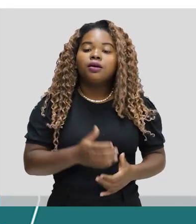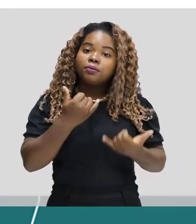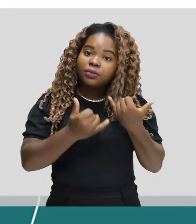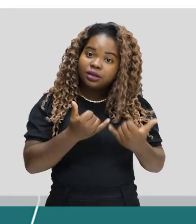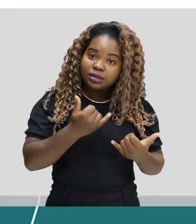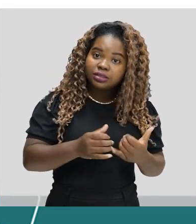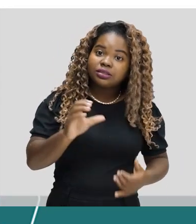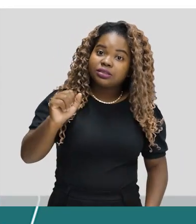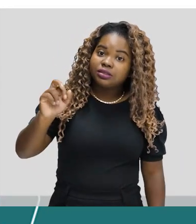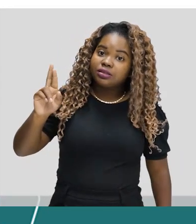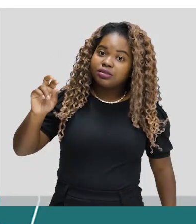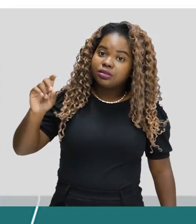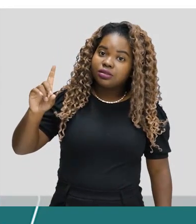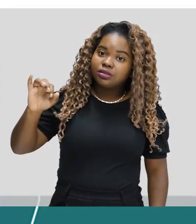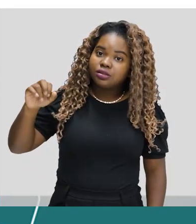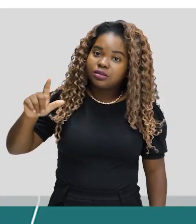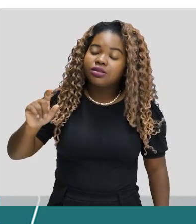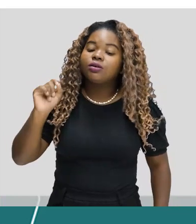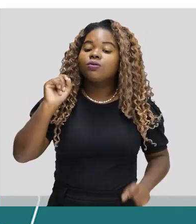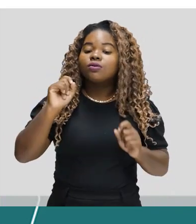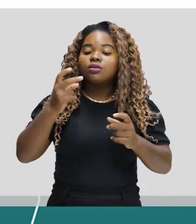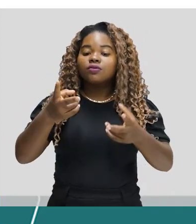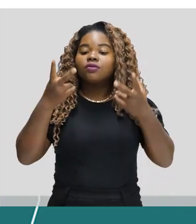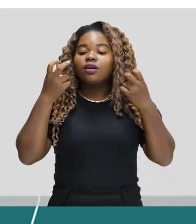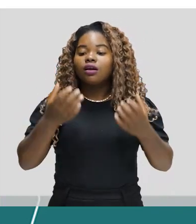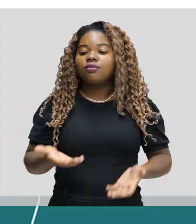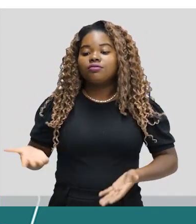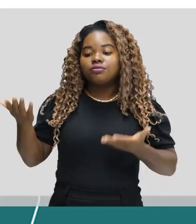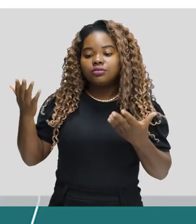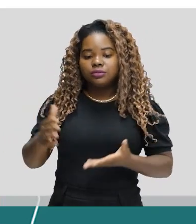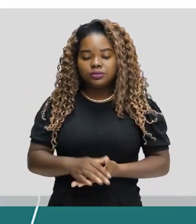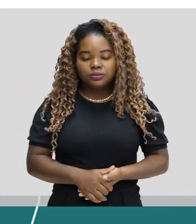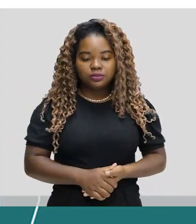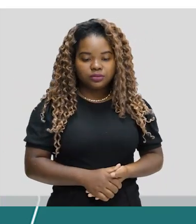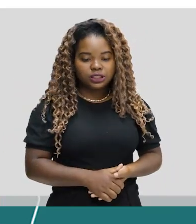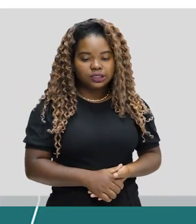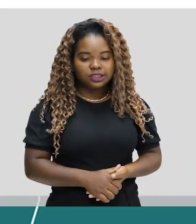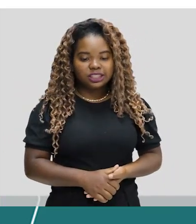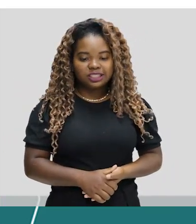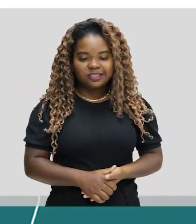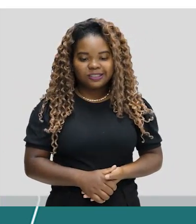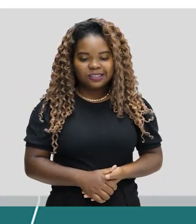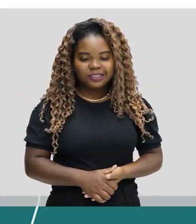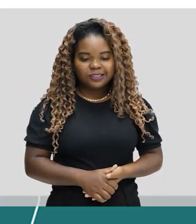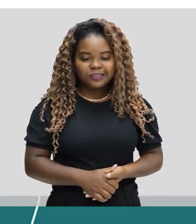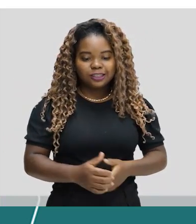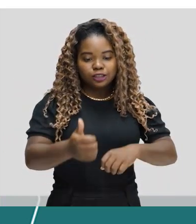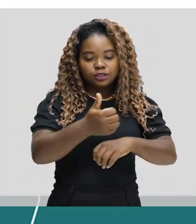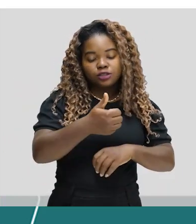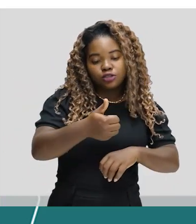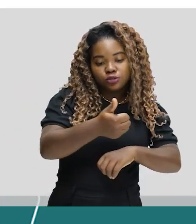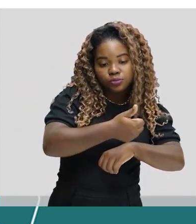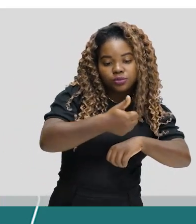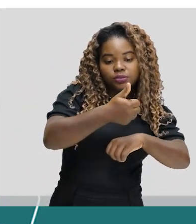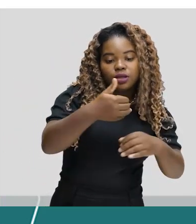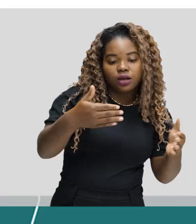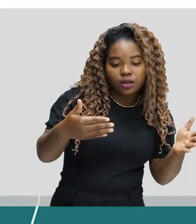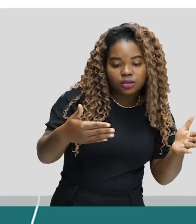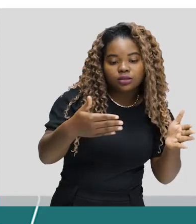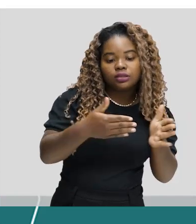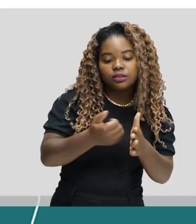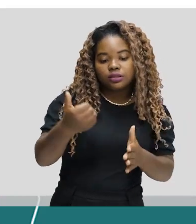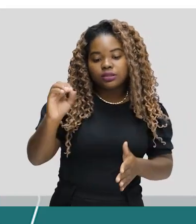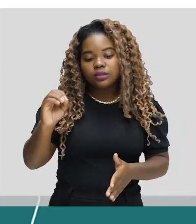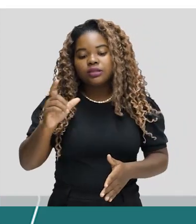com a dos cardinais. O que vocês vão perceber? De primeiro a décimo, nós temos